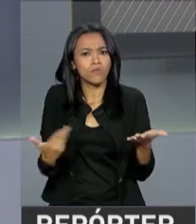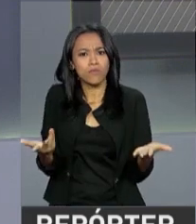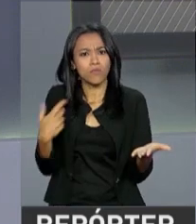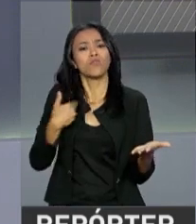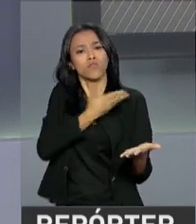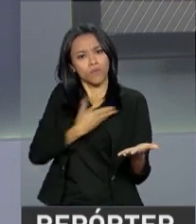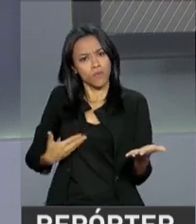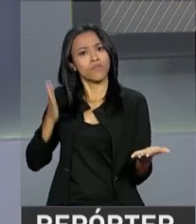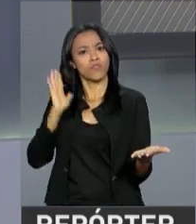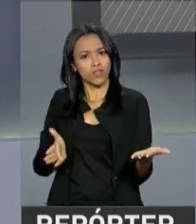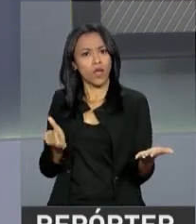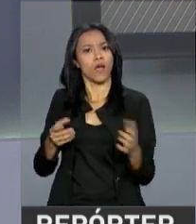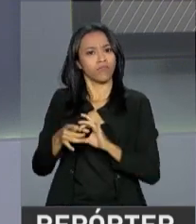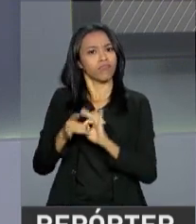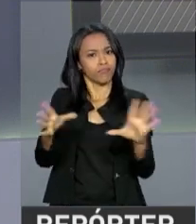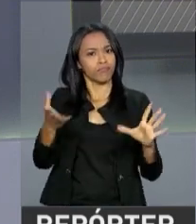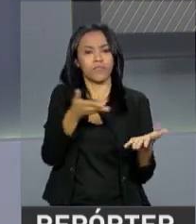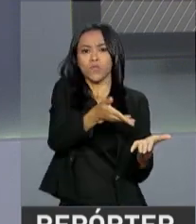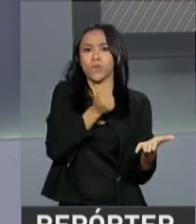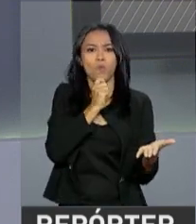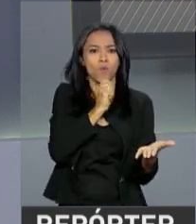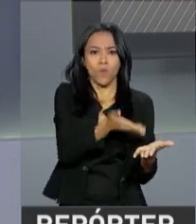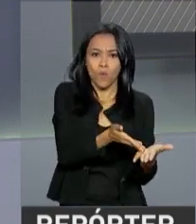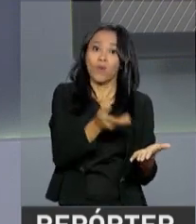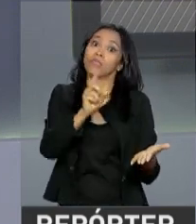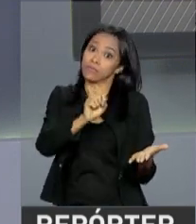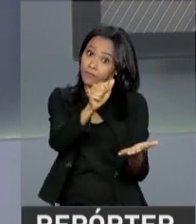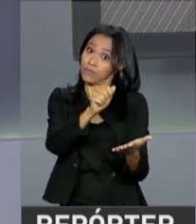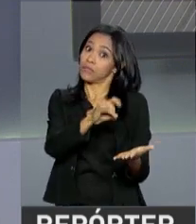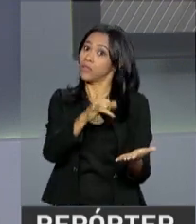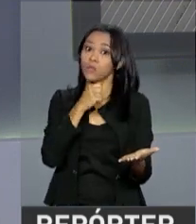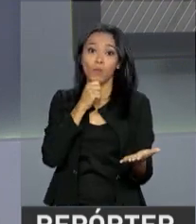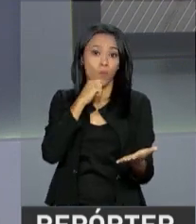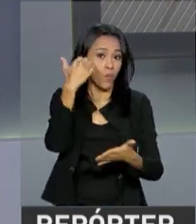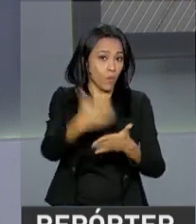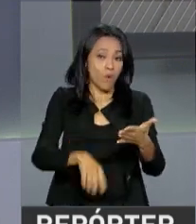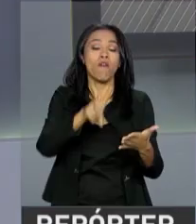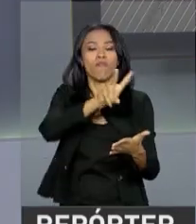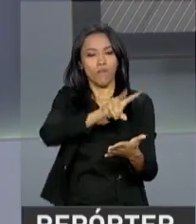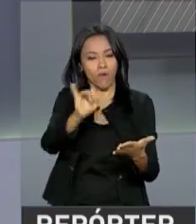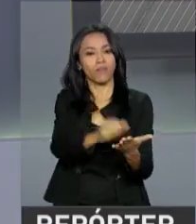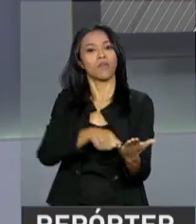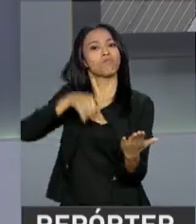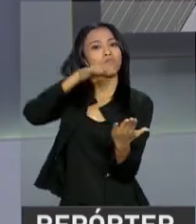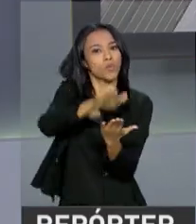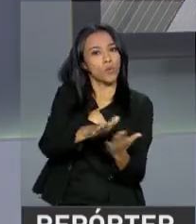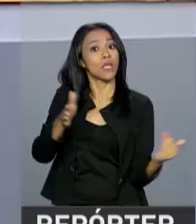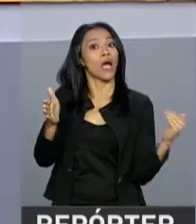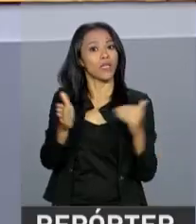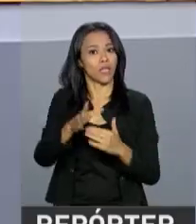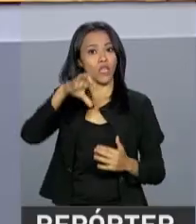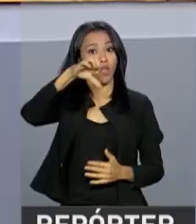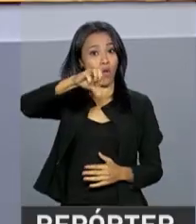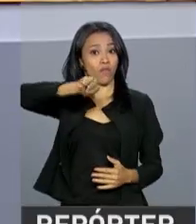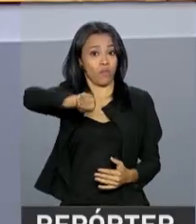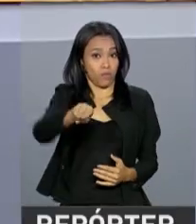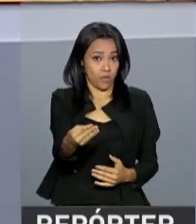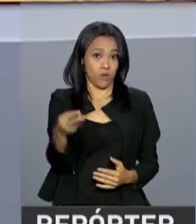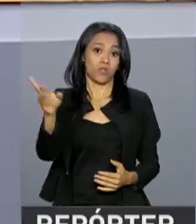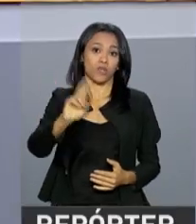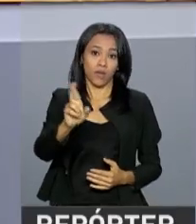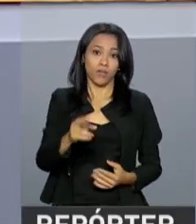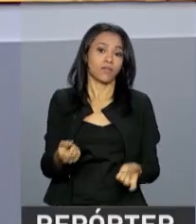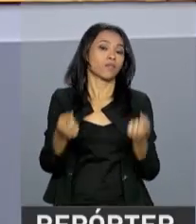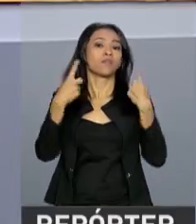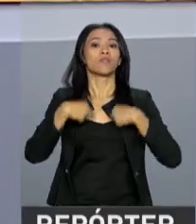governo após esse período elas estarão sujeitas a multas que podem chegar a 9 milhões de reais o conselho monetário